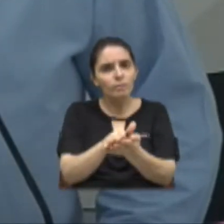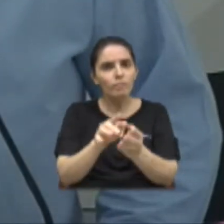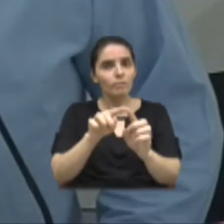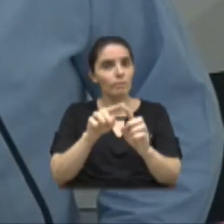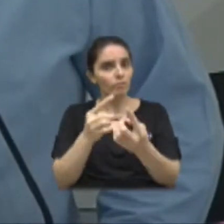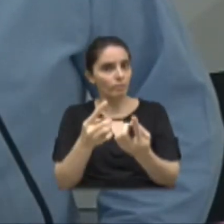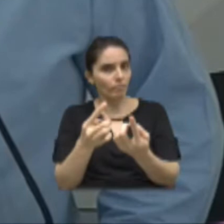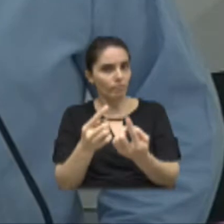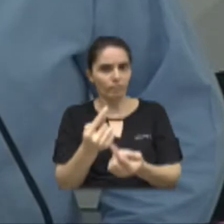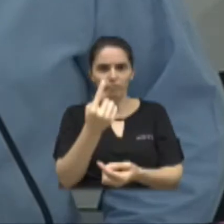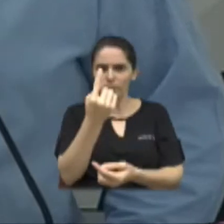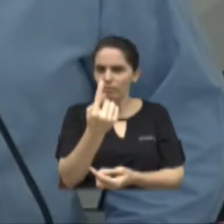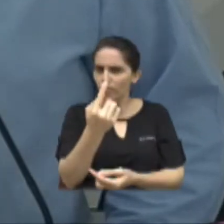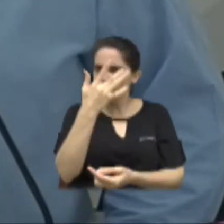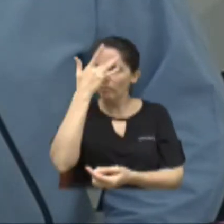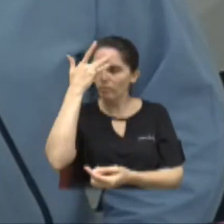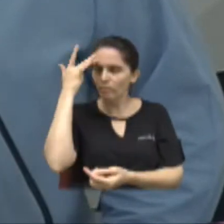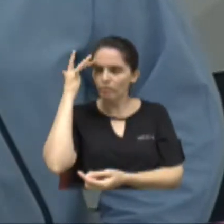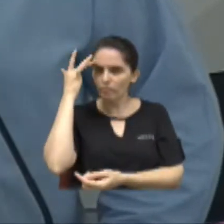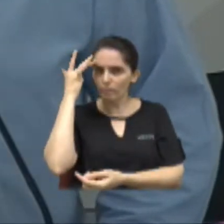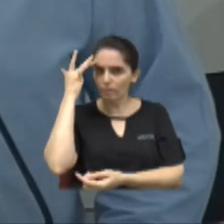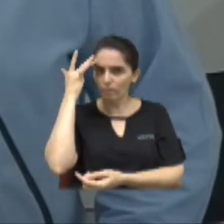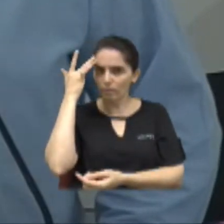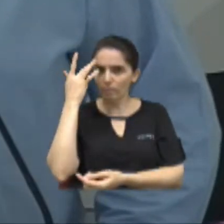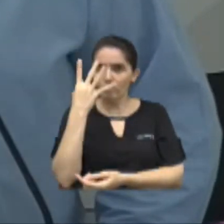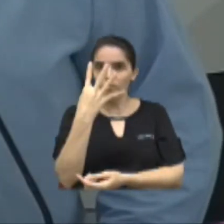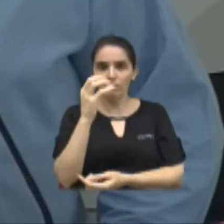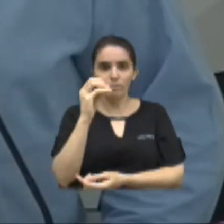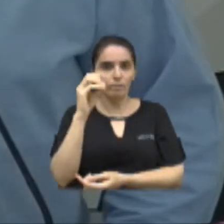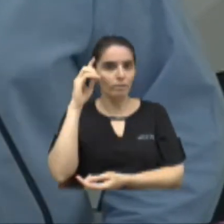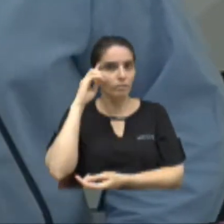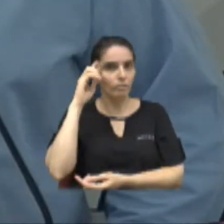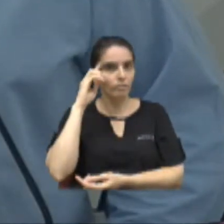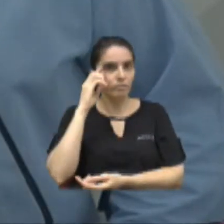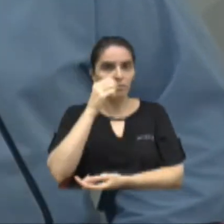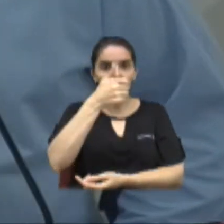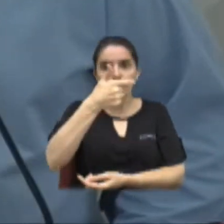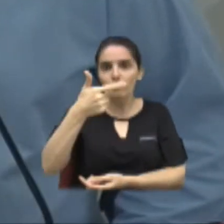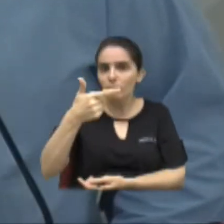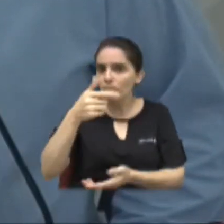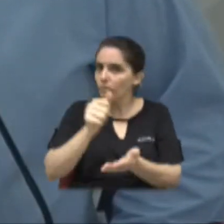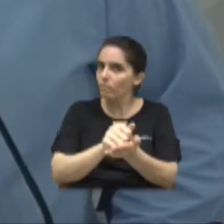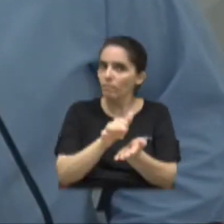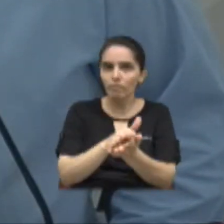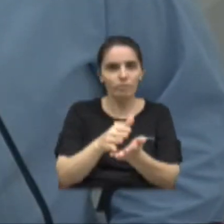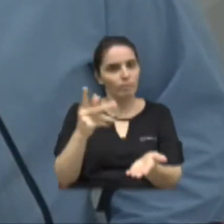uma pessoa, em sã consciência, em 40 dias, vai querer tomar 12 multas.